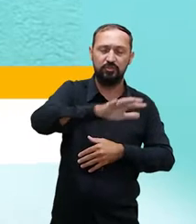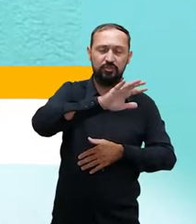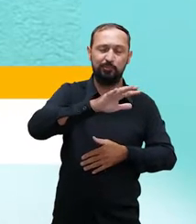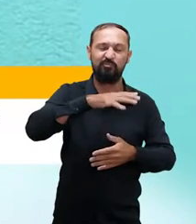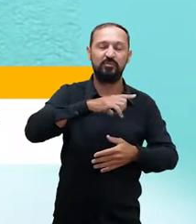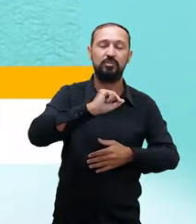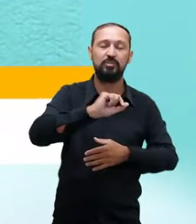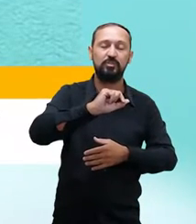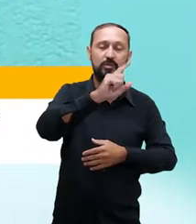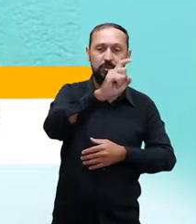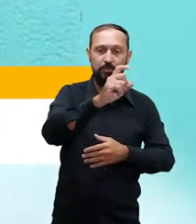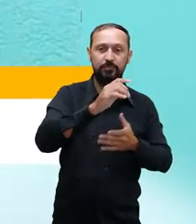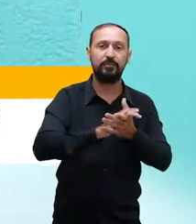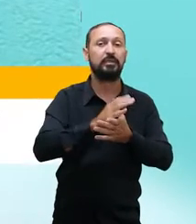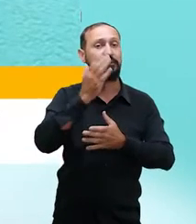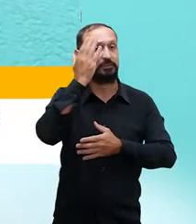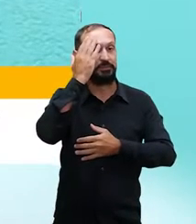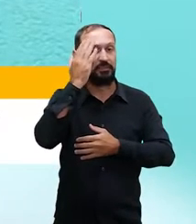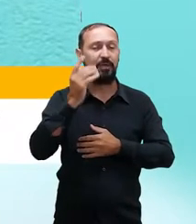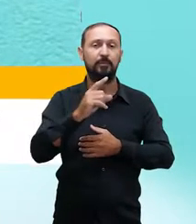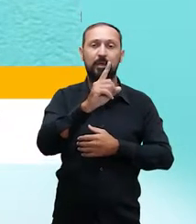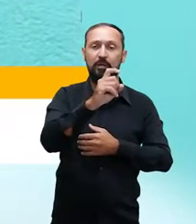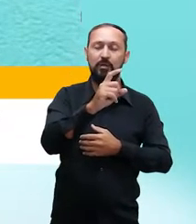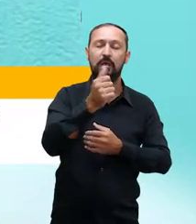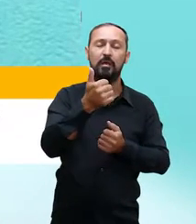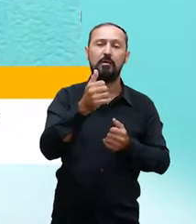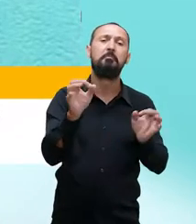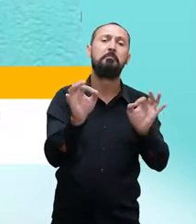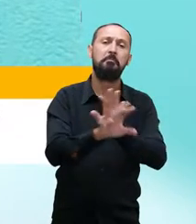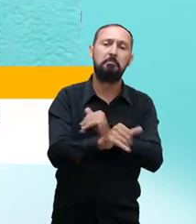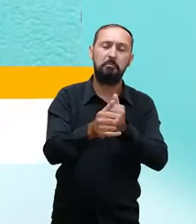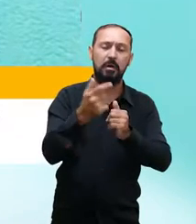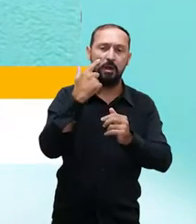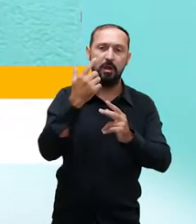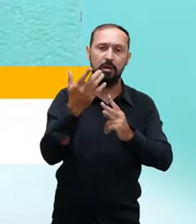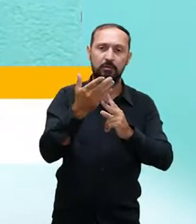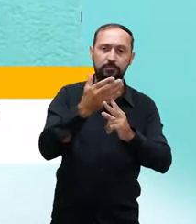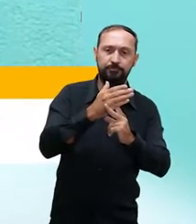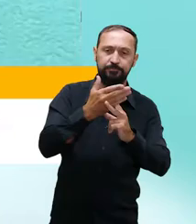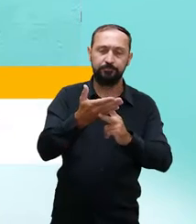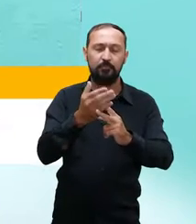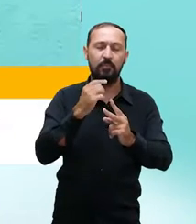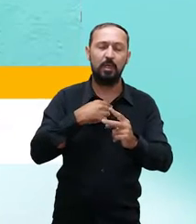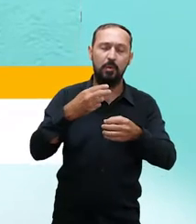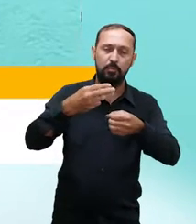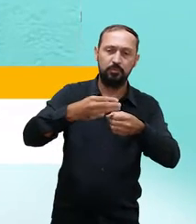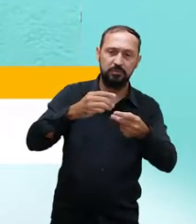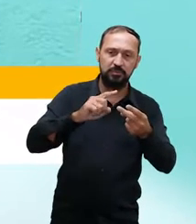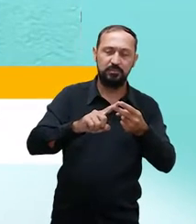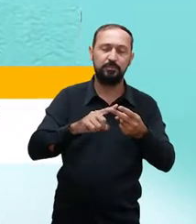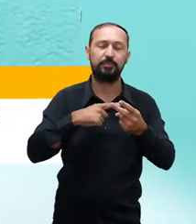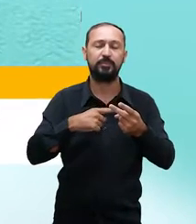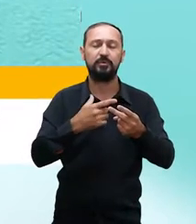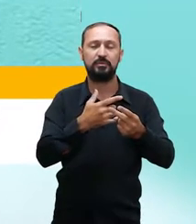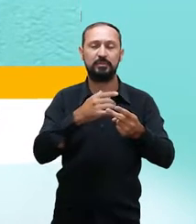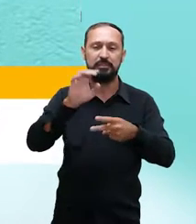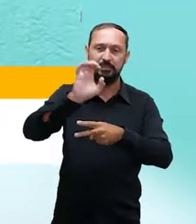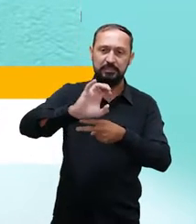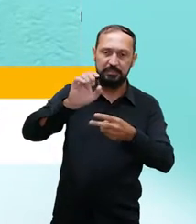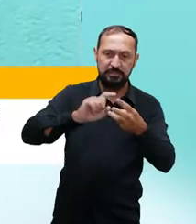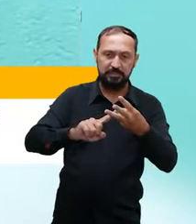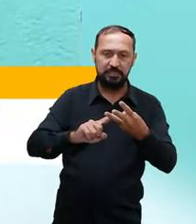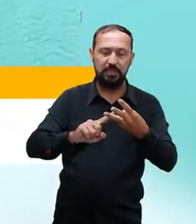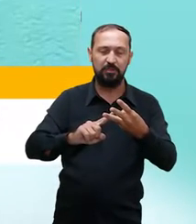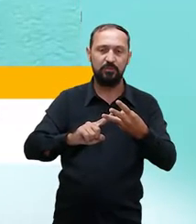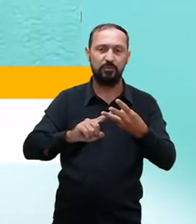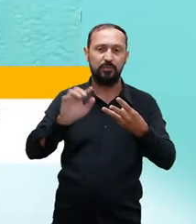região da Grande Dourados. Apesar que Dourados, a saúde é plena, é tripartite aqui, município, estado e União,